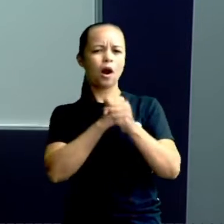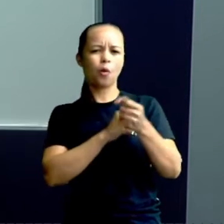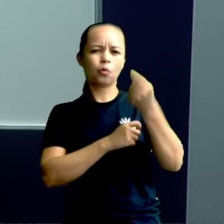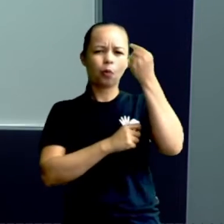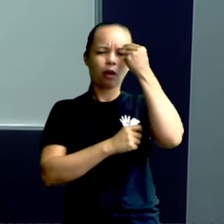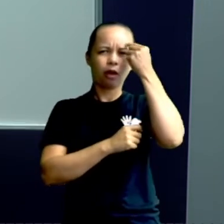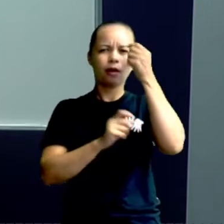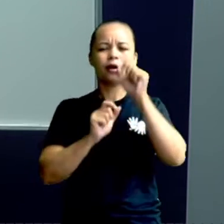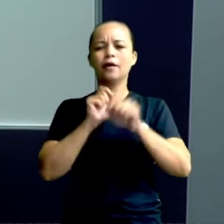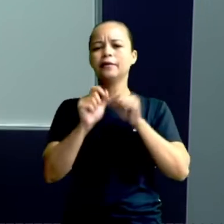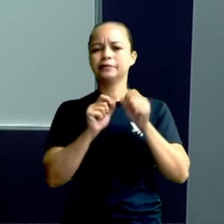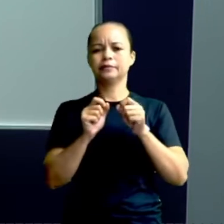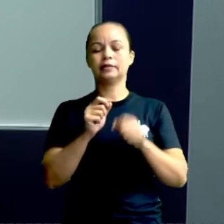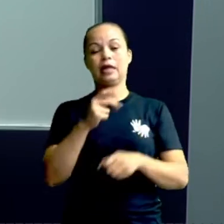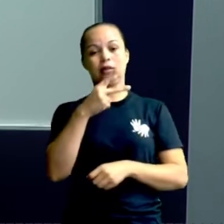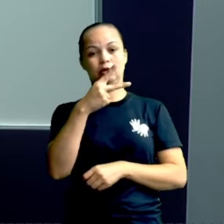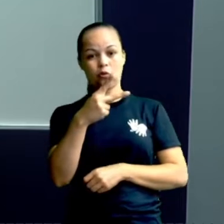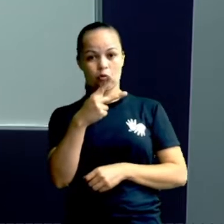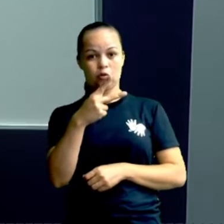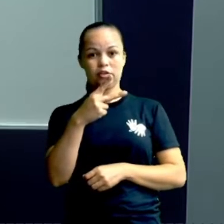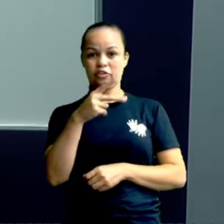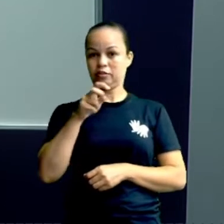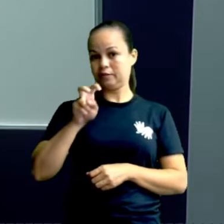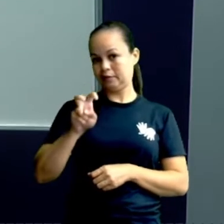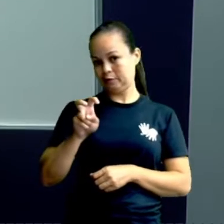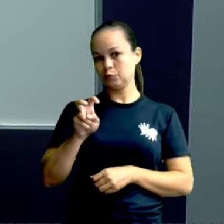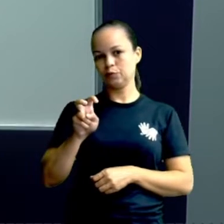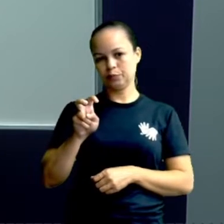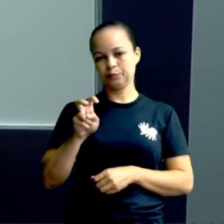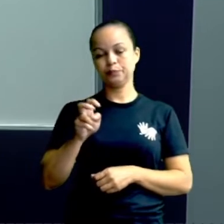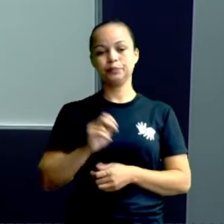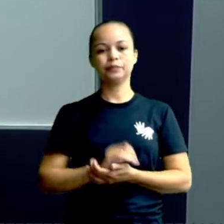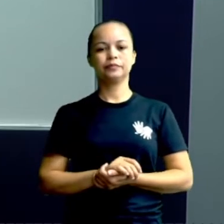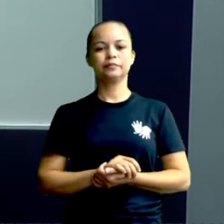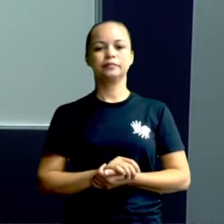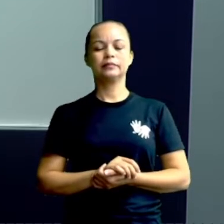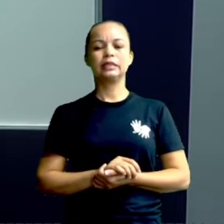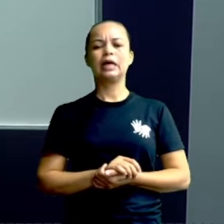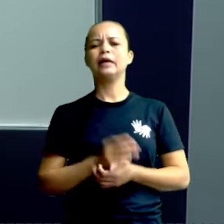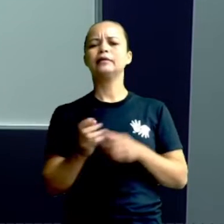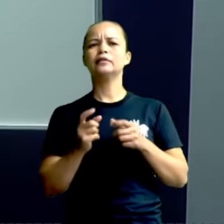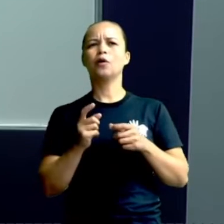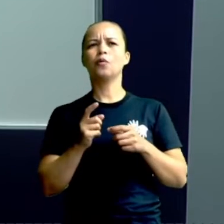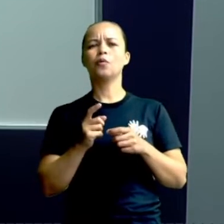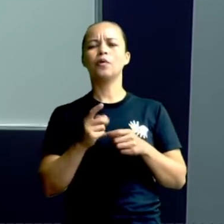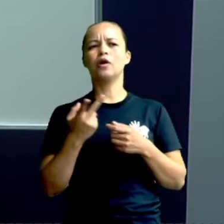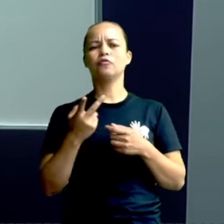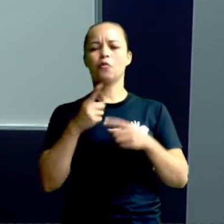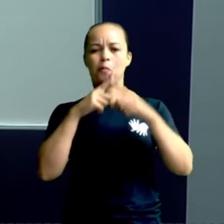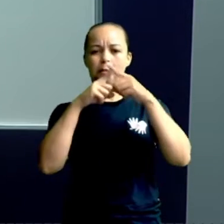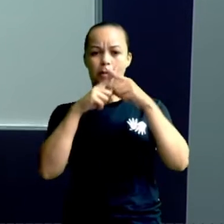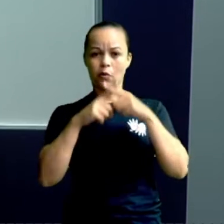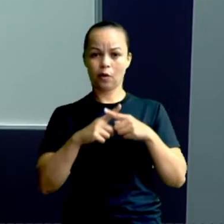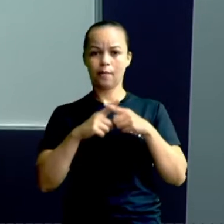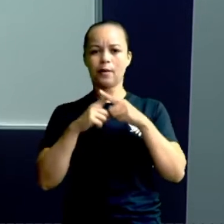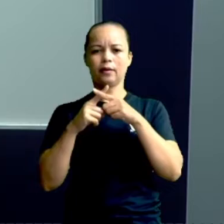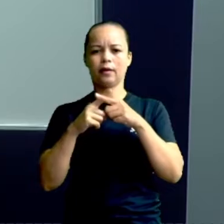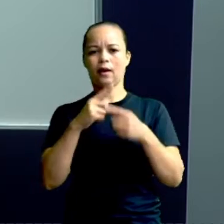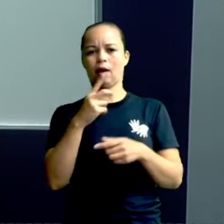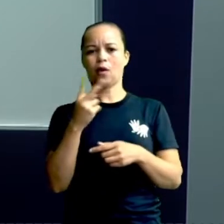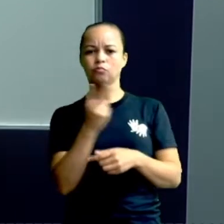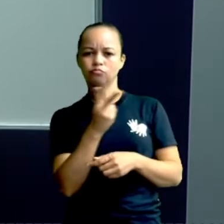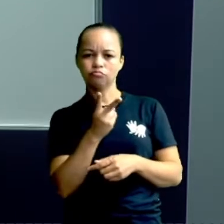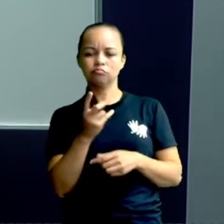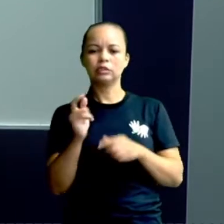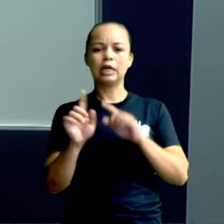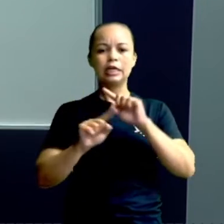quem é? 2 e 5, tá certo? Então, eu vou multiplicar primeiro esses dois,